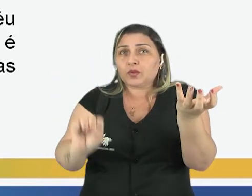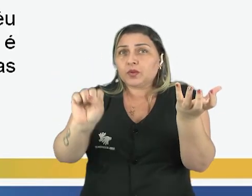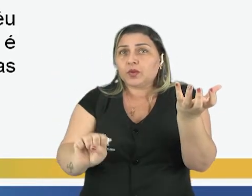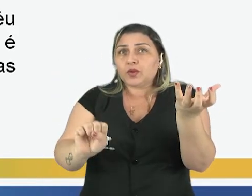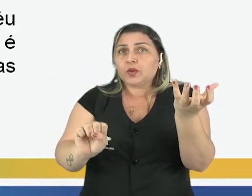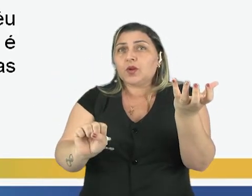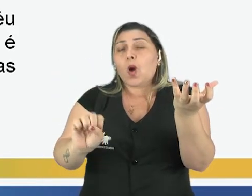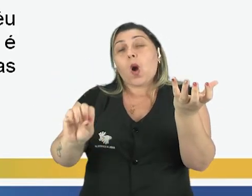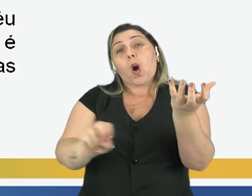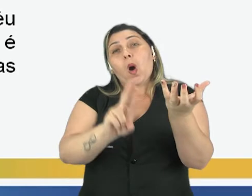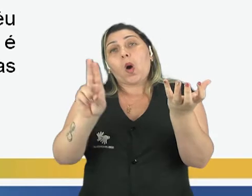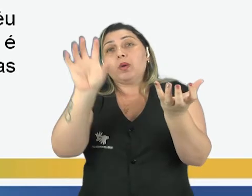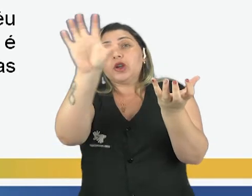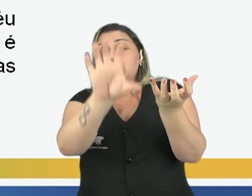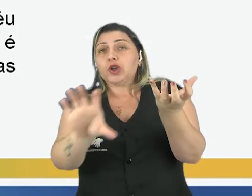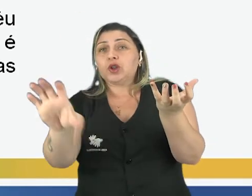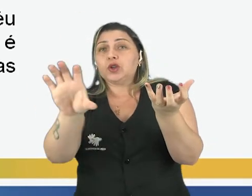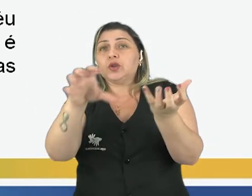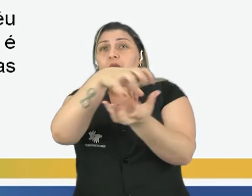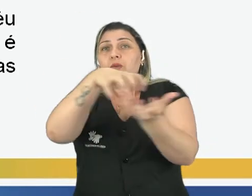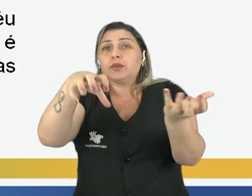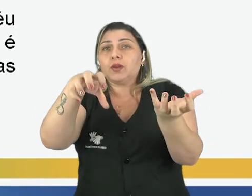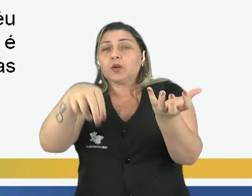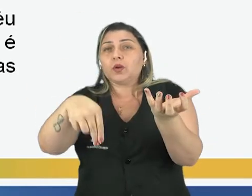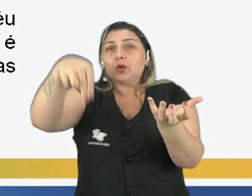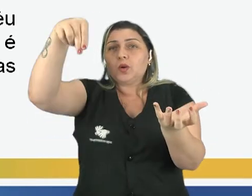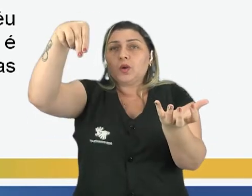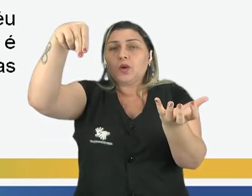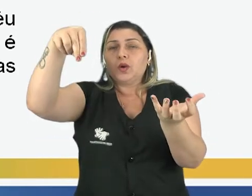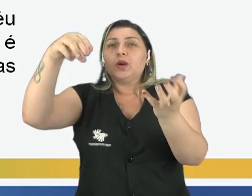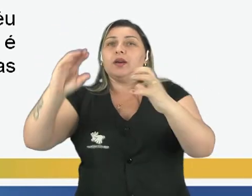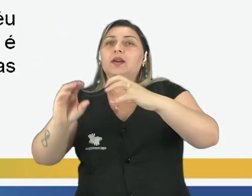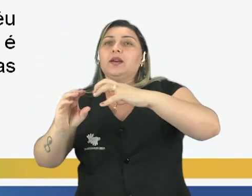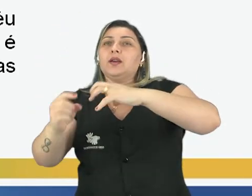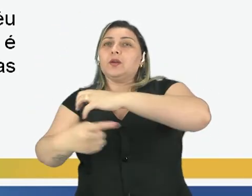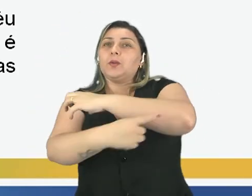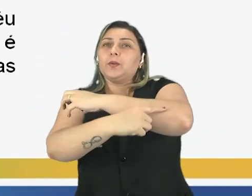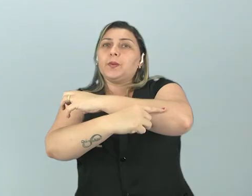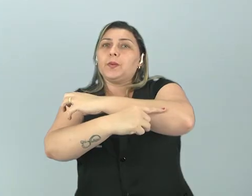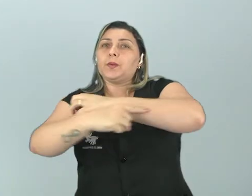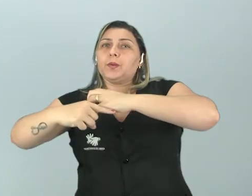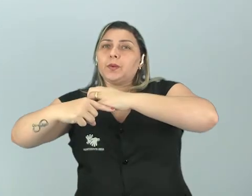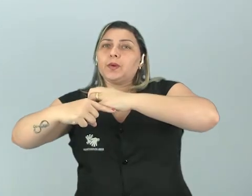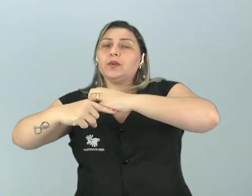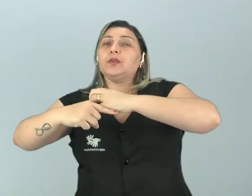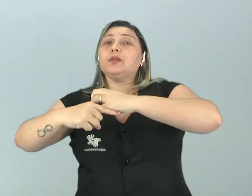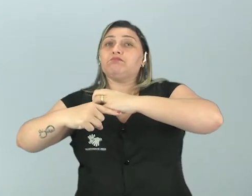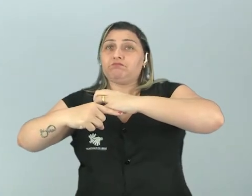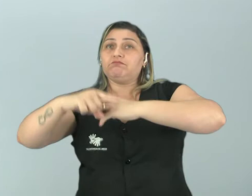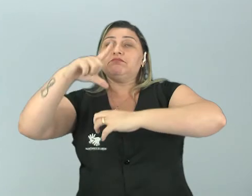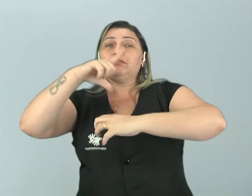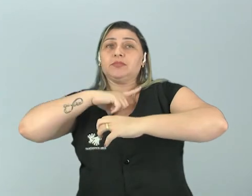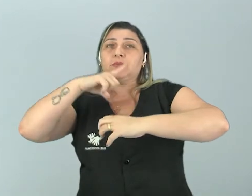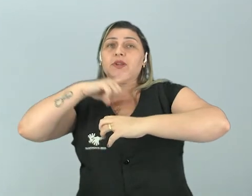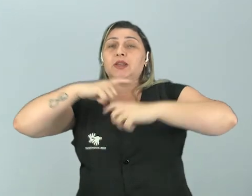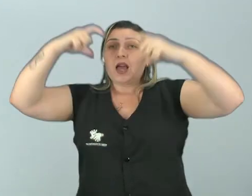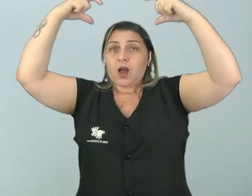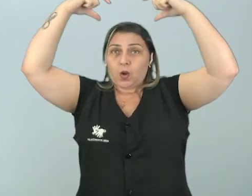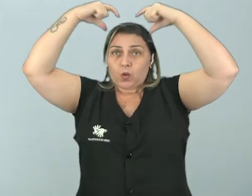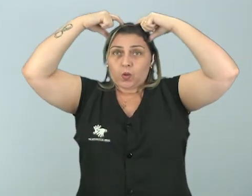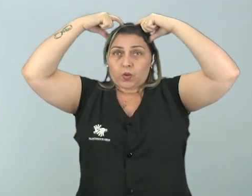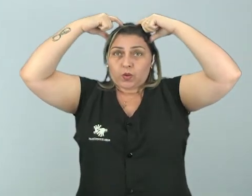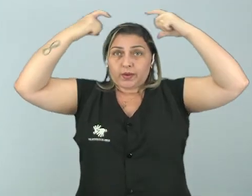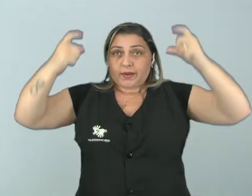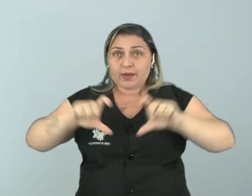sul ou regiões do hemisfério norte próximas à linha do Equador. Ou seja, enquanto a gente tem a Ursa Maior, que